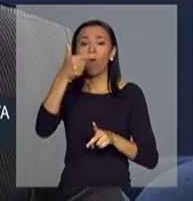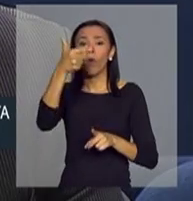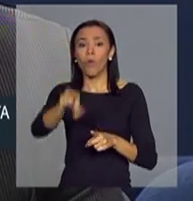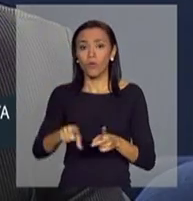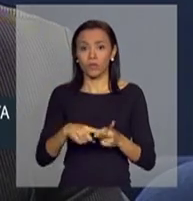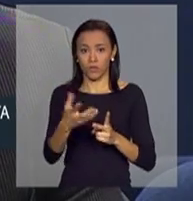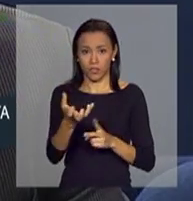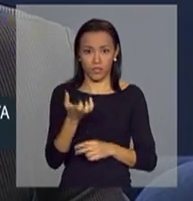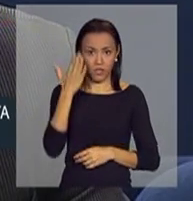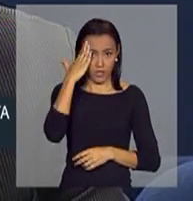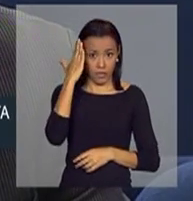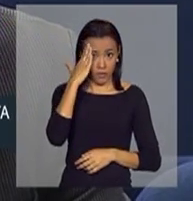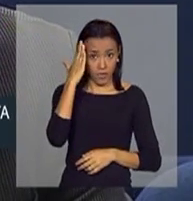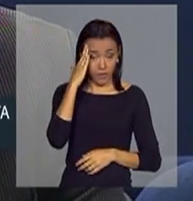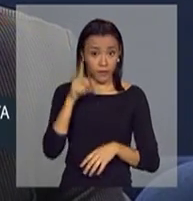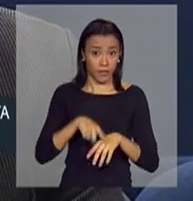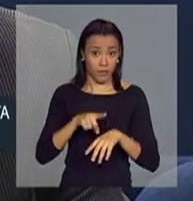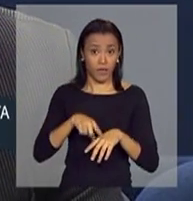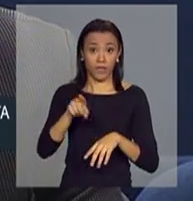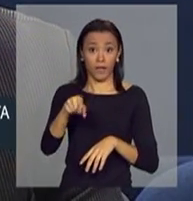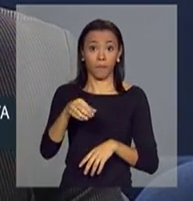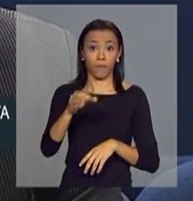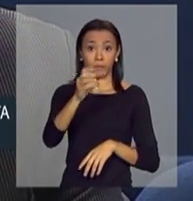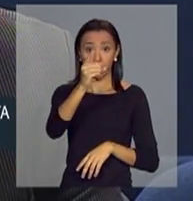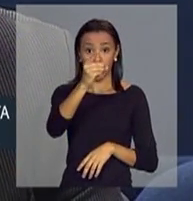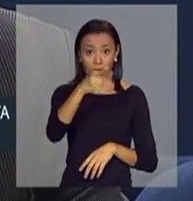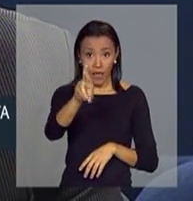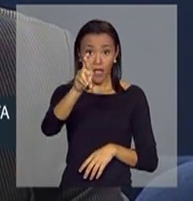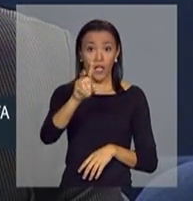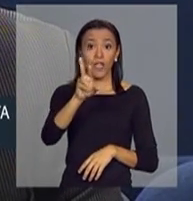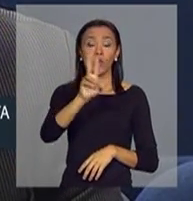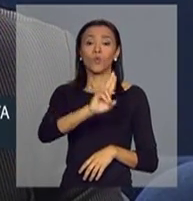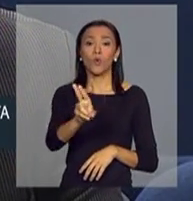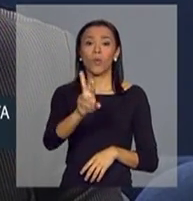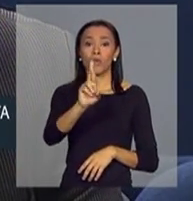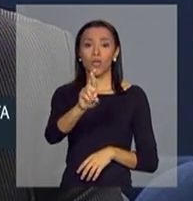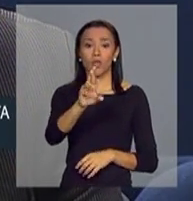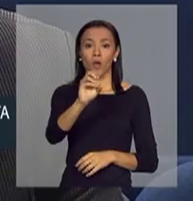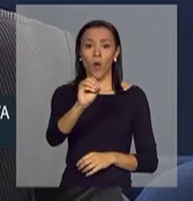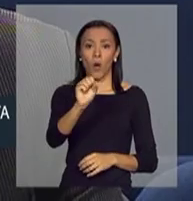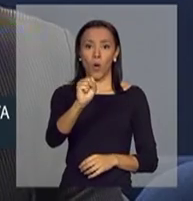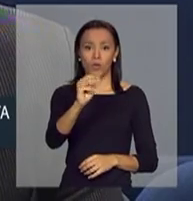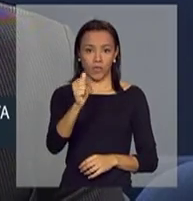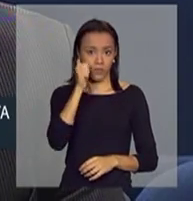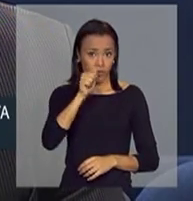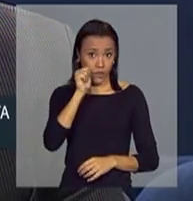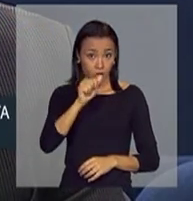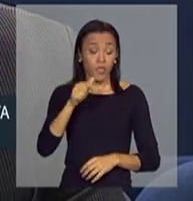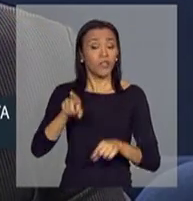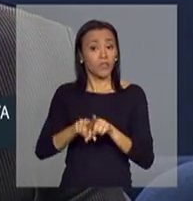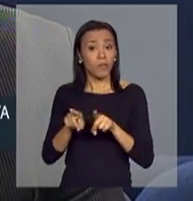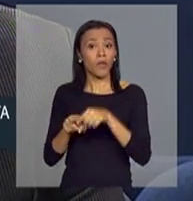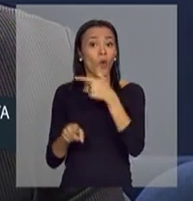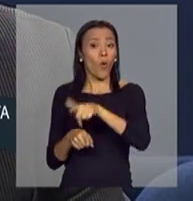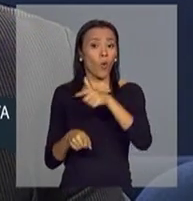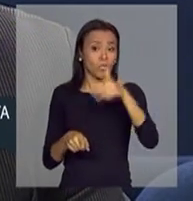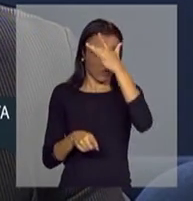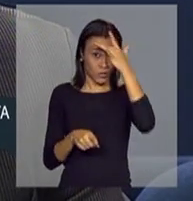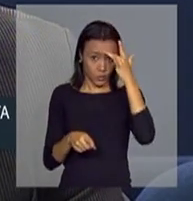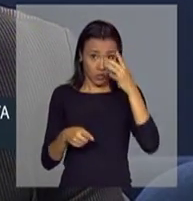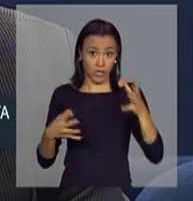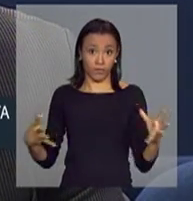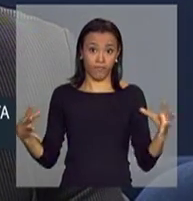aí da doutora Rosa, que está assumindo a comissão, e de outros membros da comissão, é se